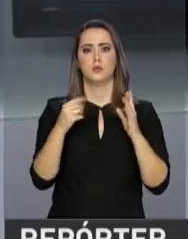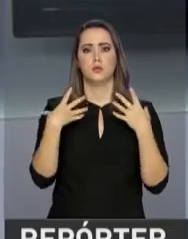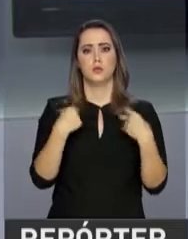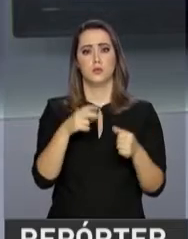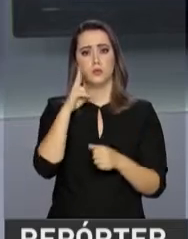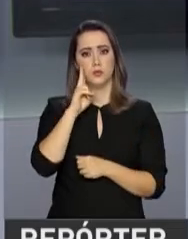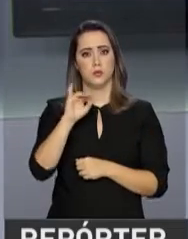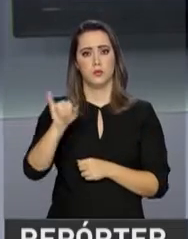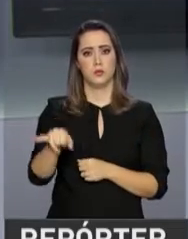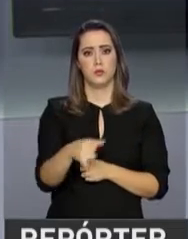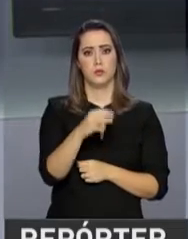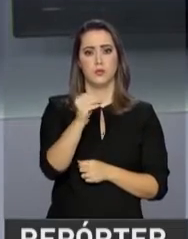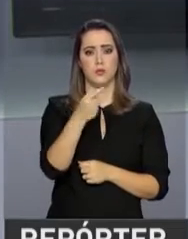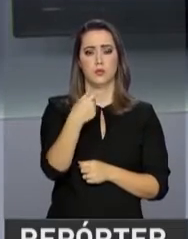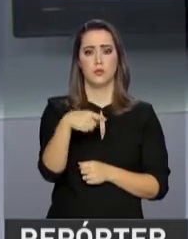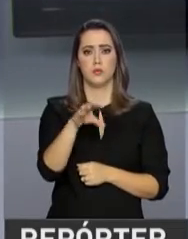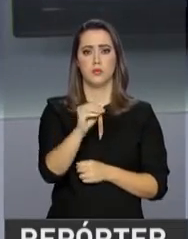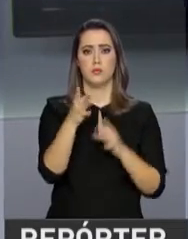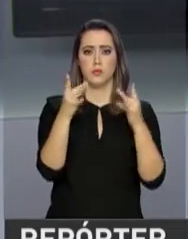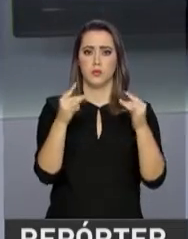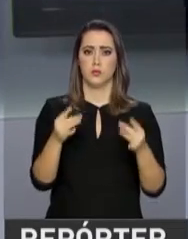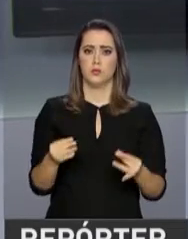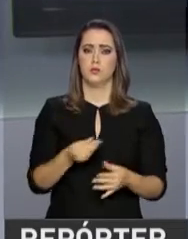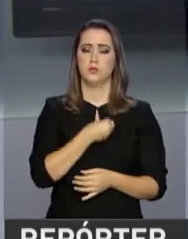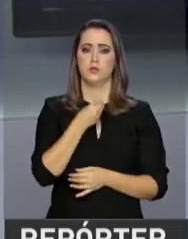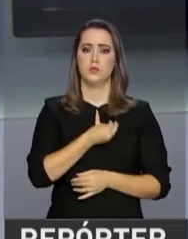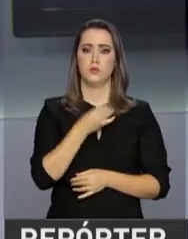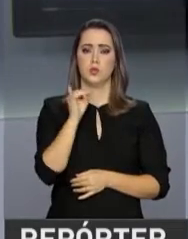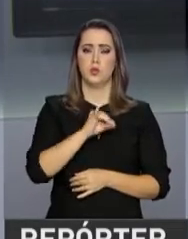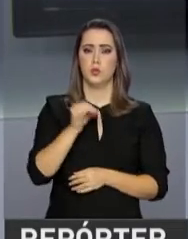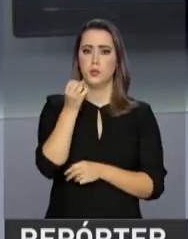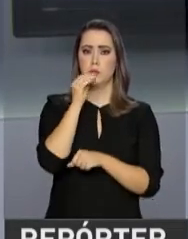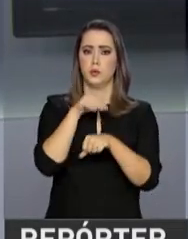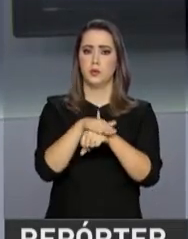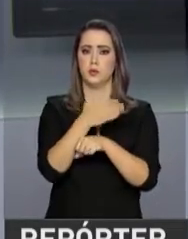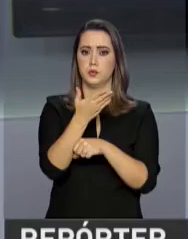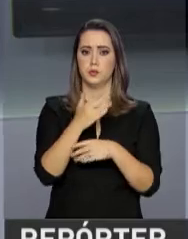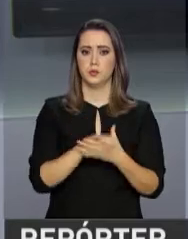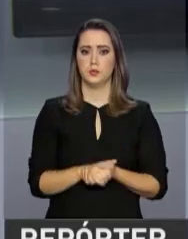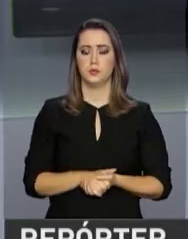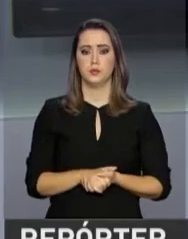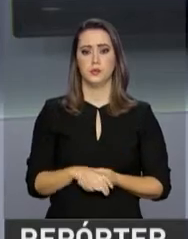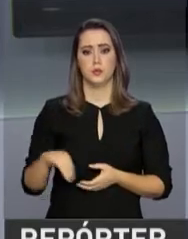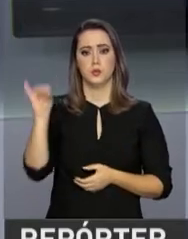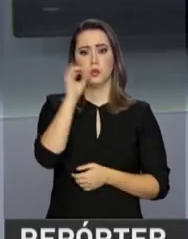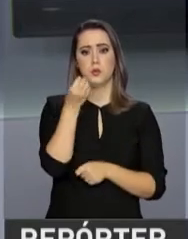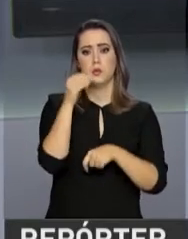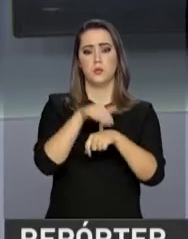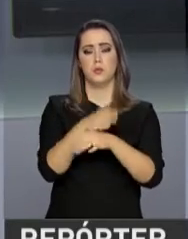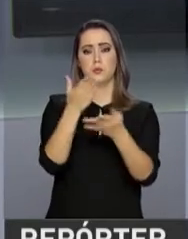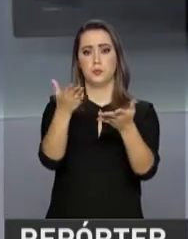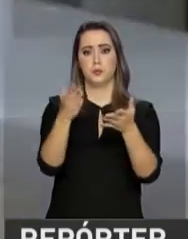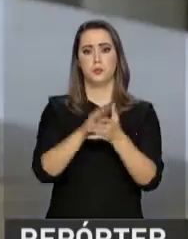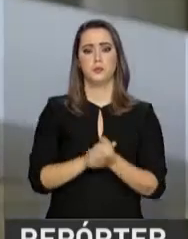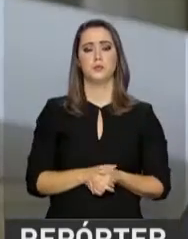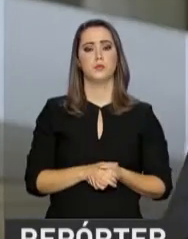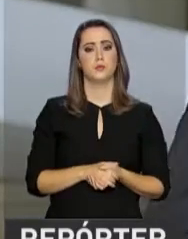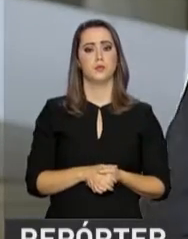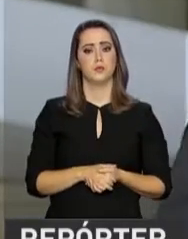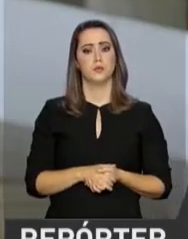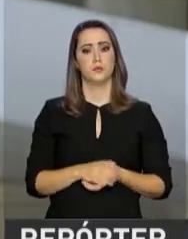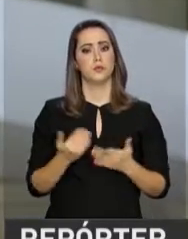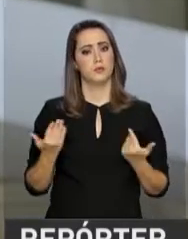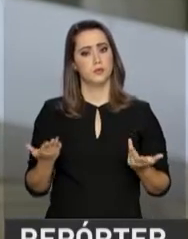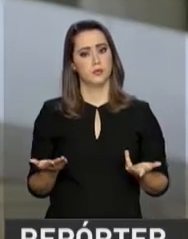repórter João Pedro Neto traz mais detalhes ao vivo. João Pedro, boa noite. Oi, Carolina, boa noite para você, boa noite a todos.